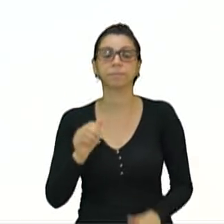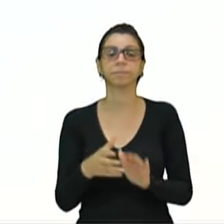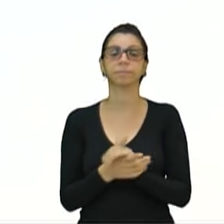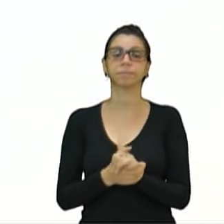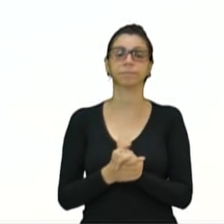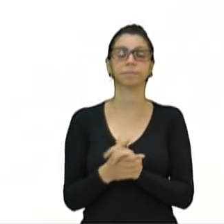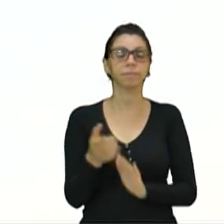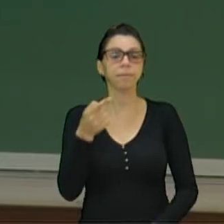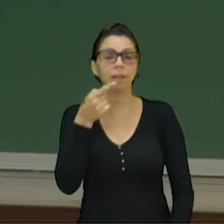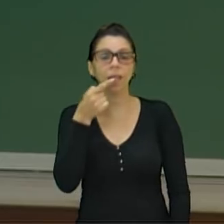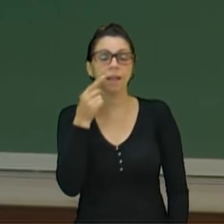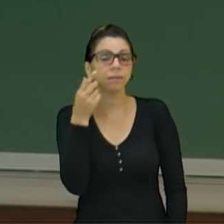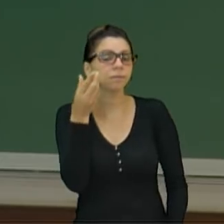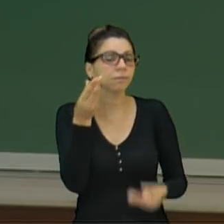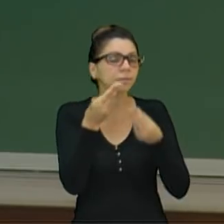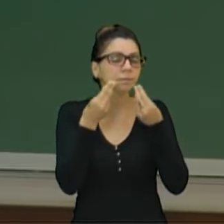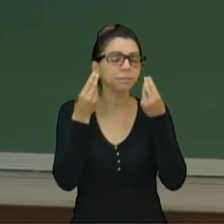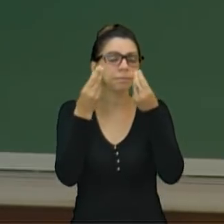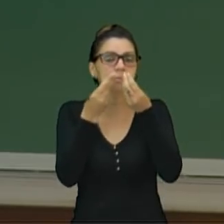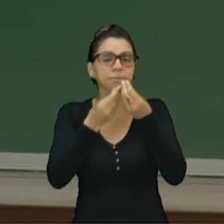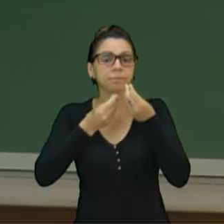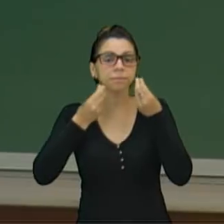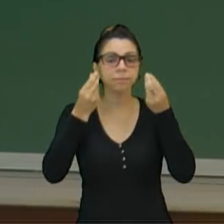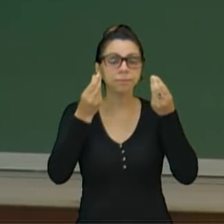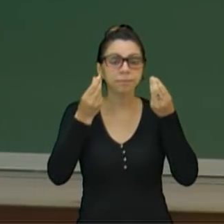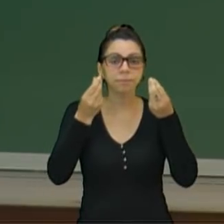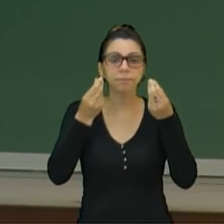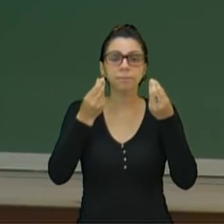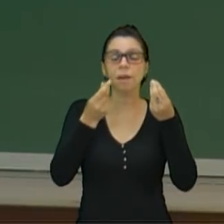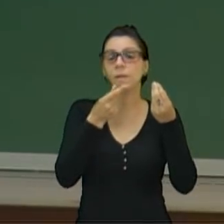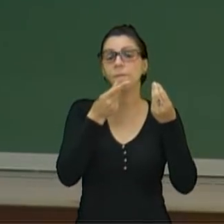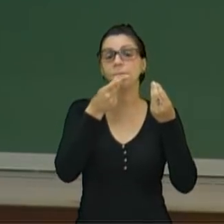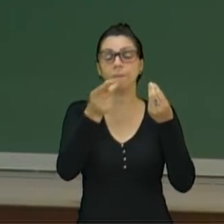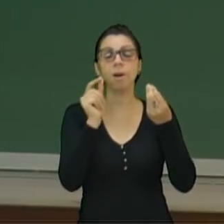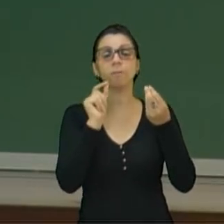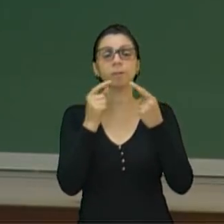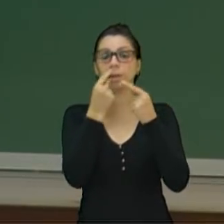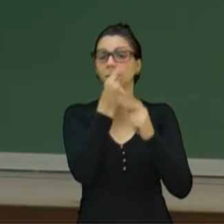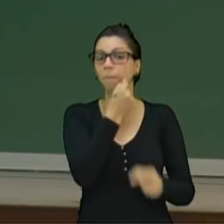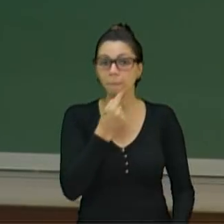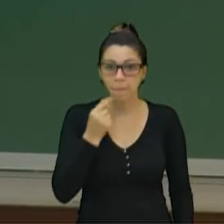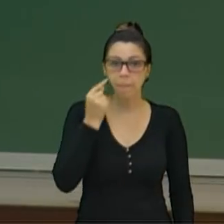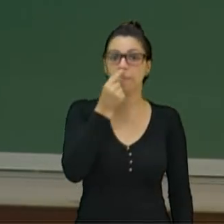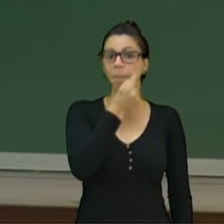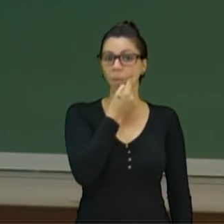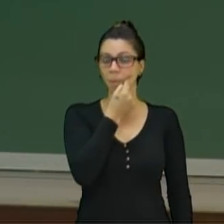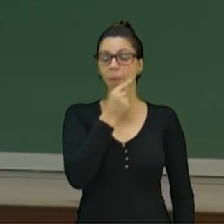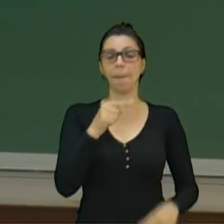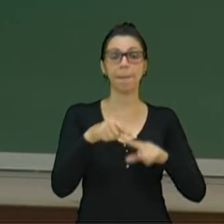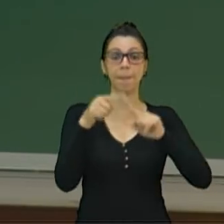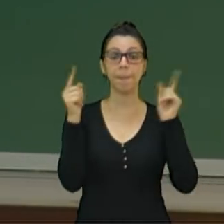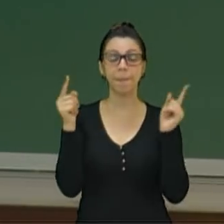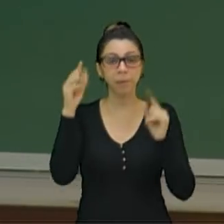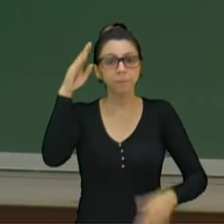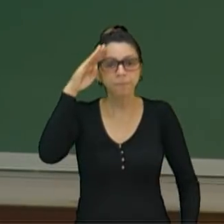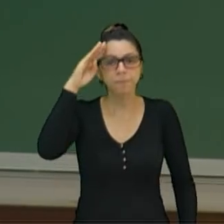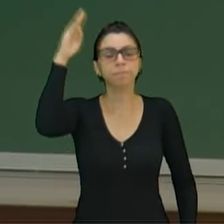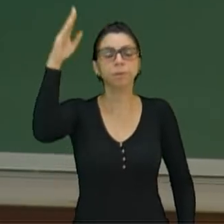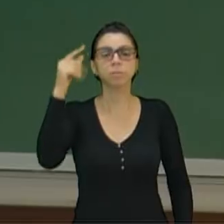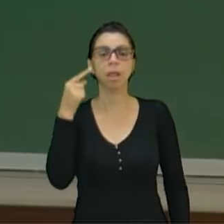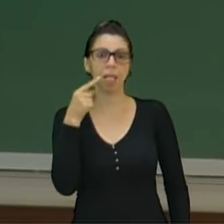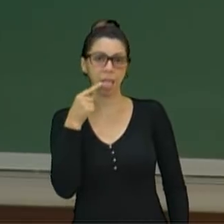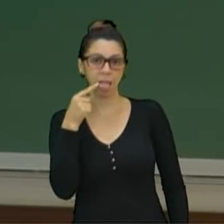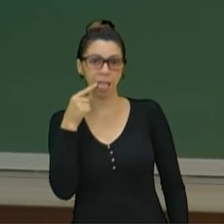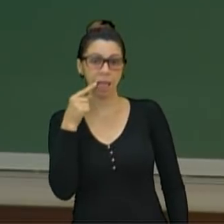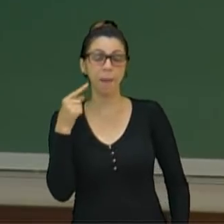da gustação ou paladar. Claro que a gente diz a boca como um todo, mas a língua é o principal,